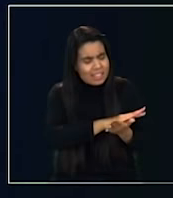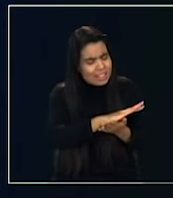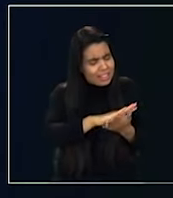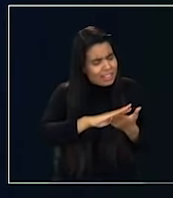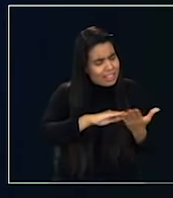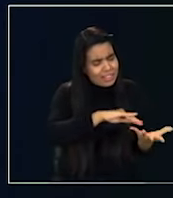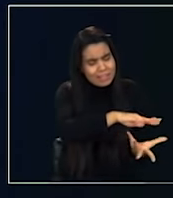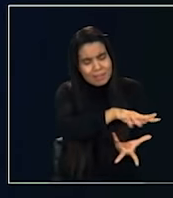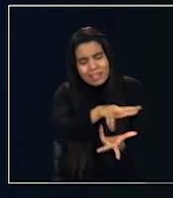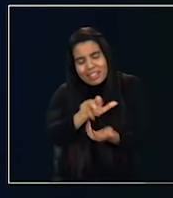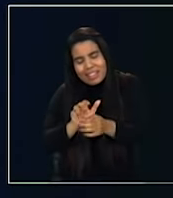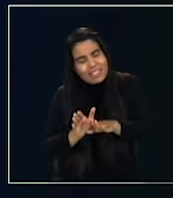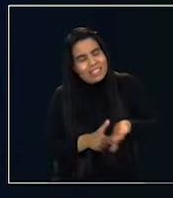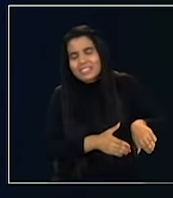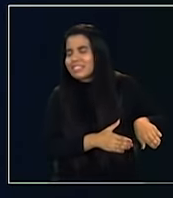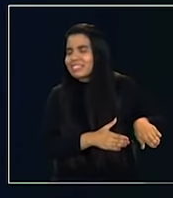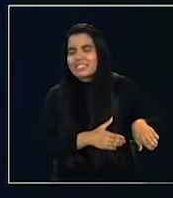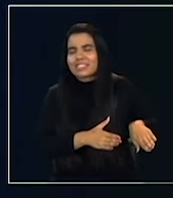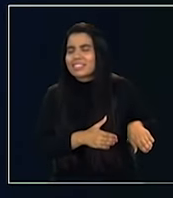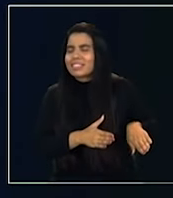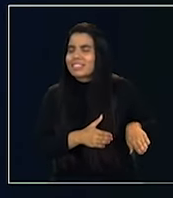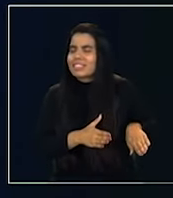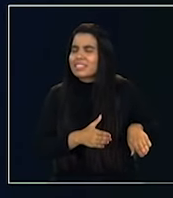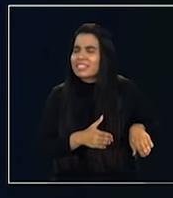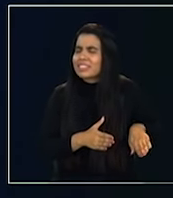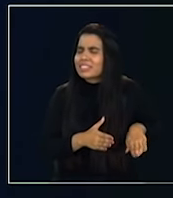mais, nada mais aqui.